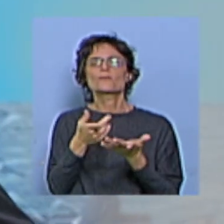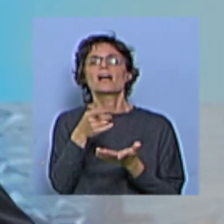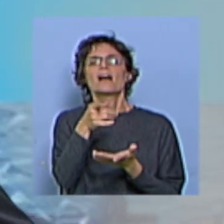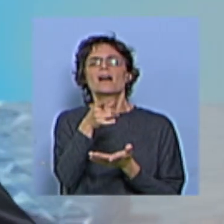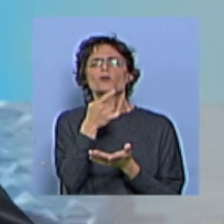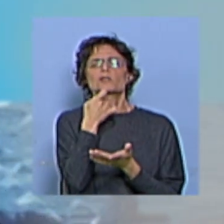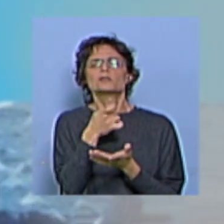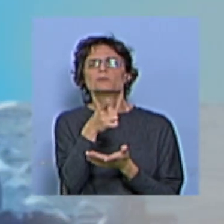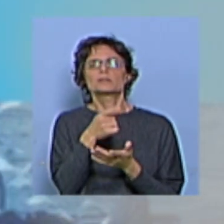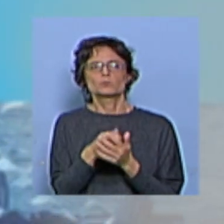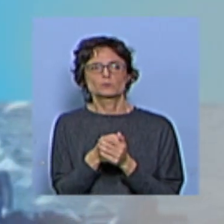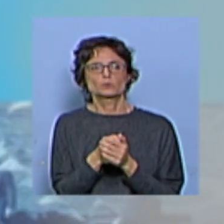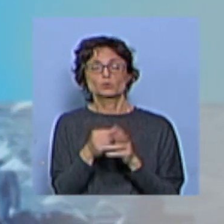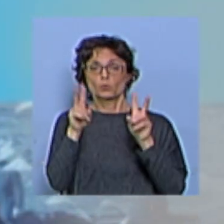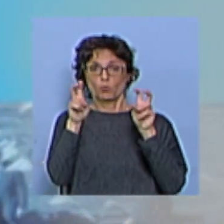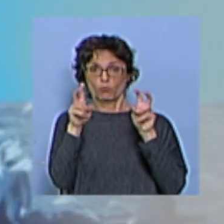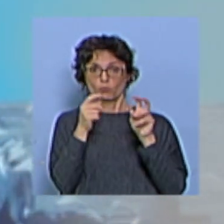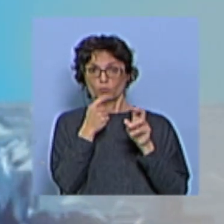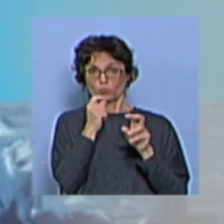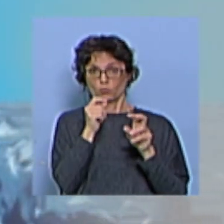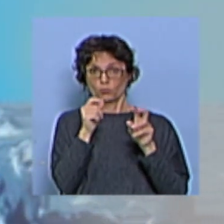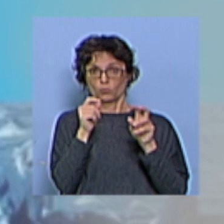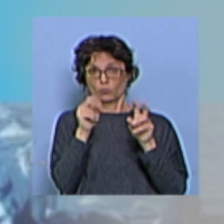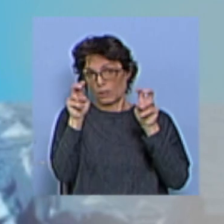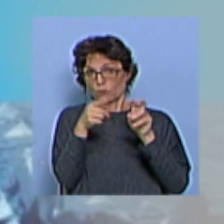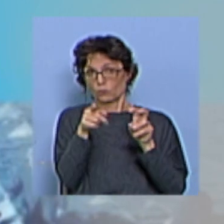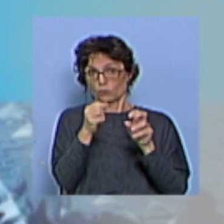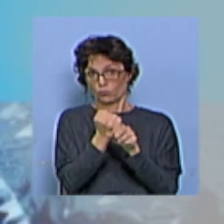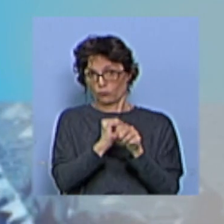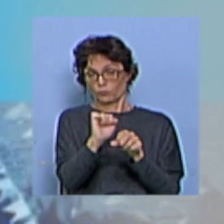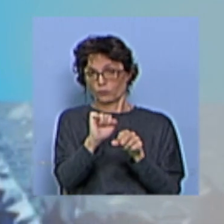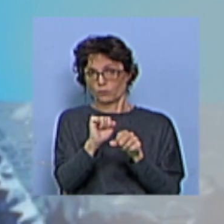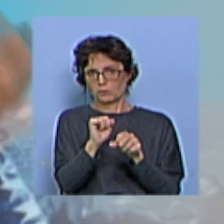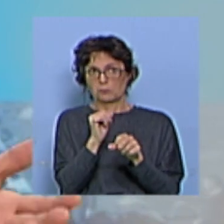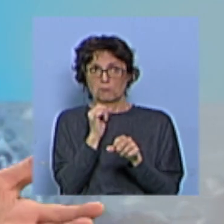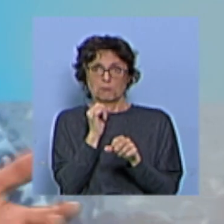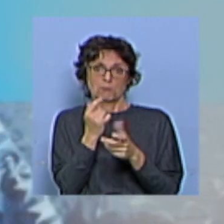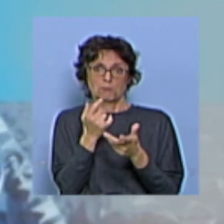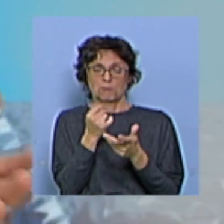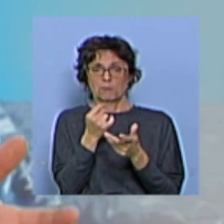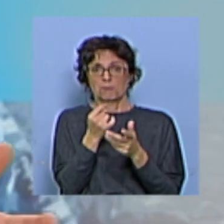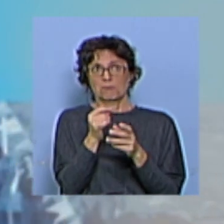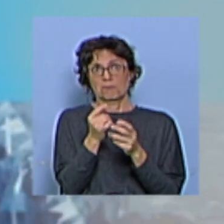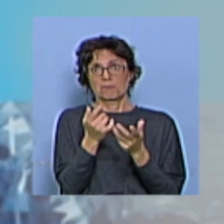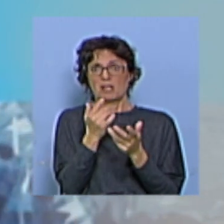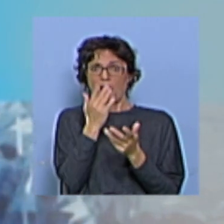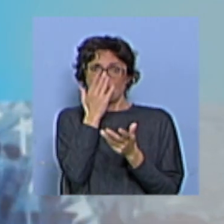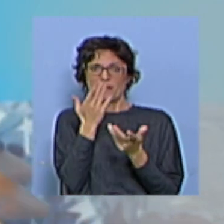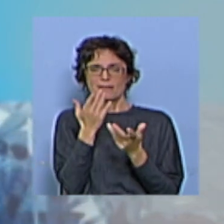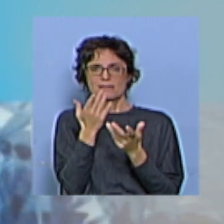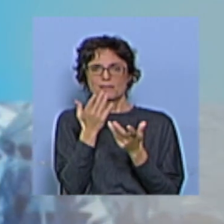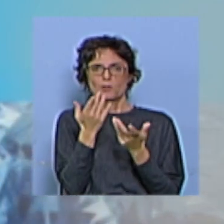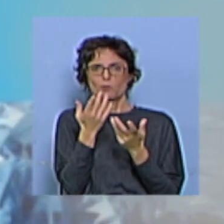o título deste trabalho podia ser o título de umas jornadas de estudo, de umas conferências,